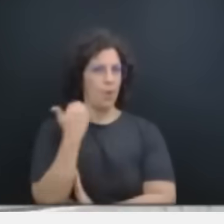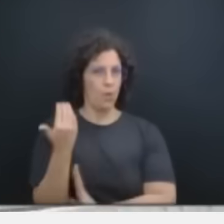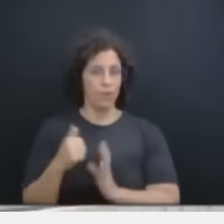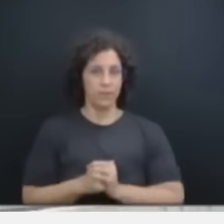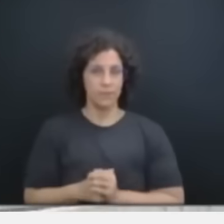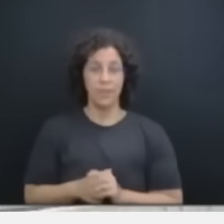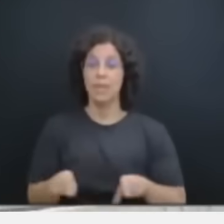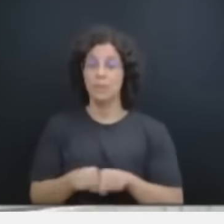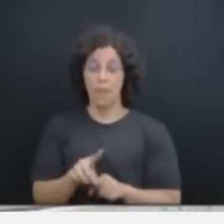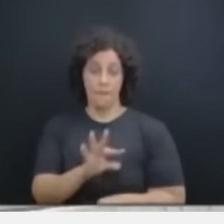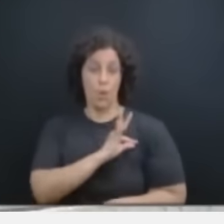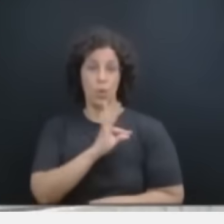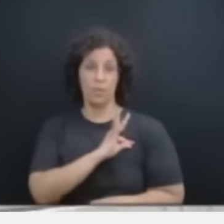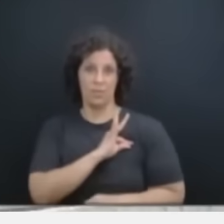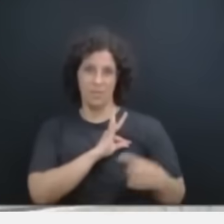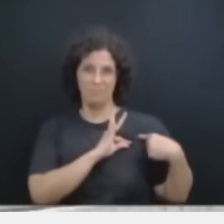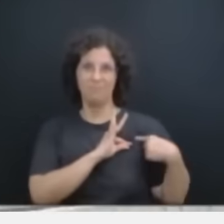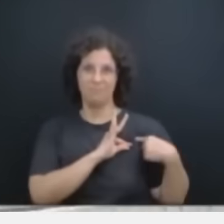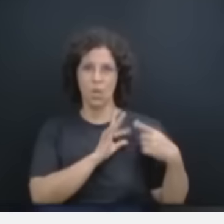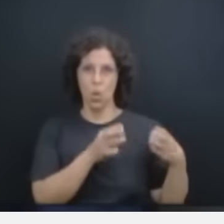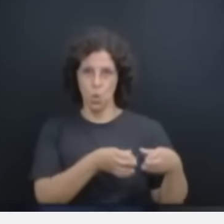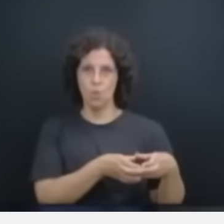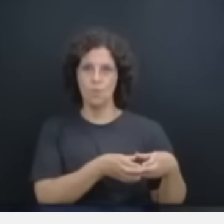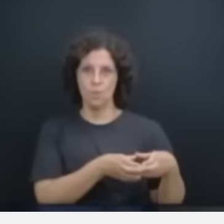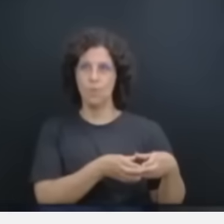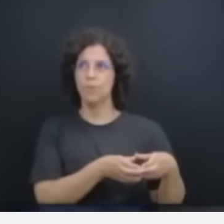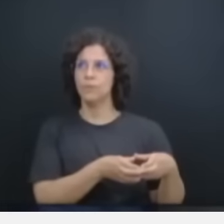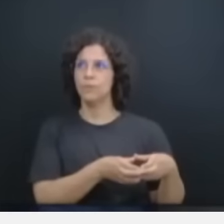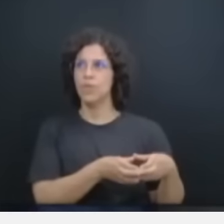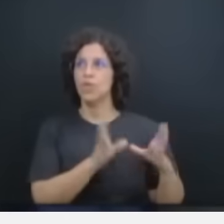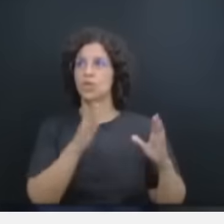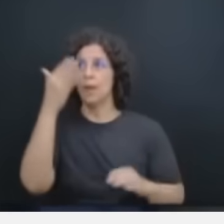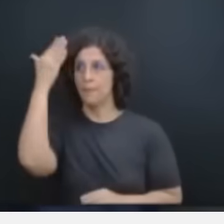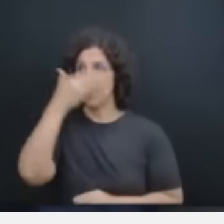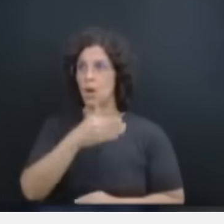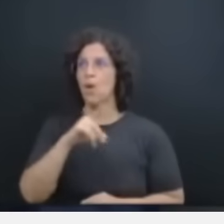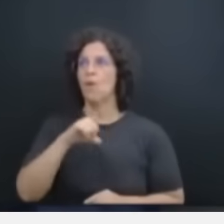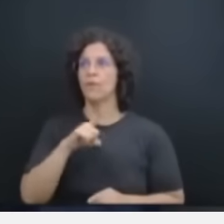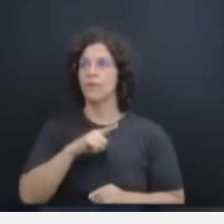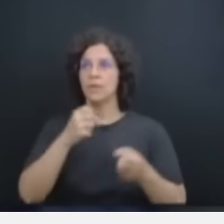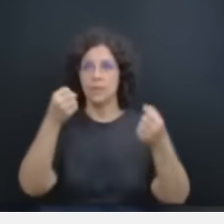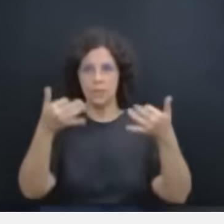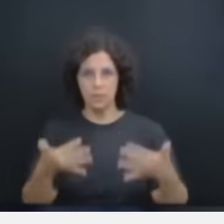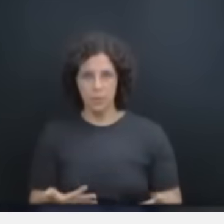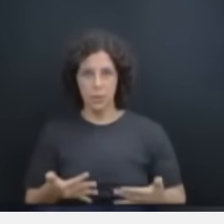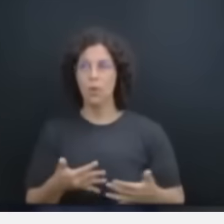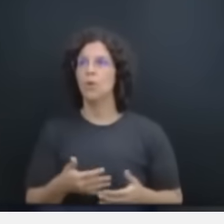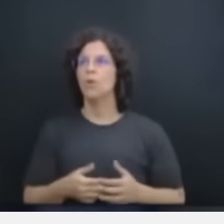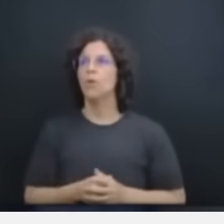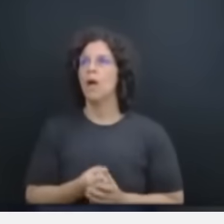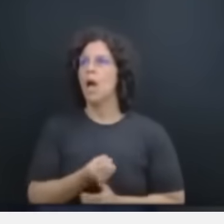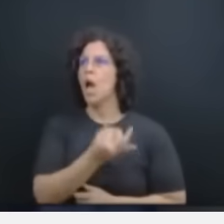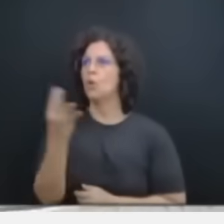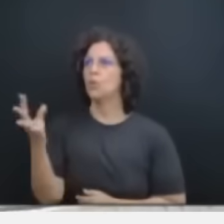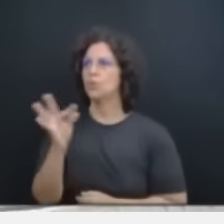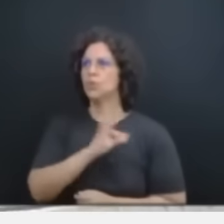esses policiais e isso Ficou comprovado pela palavra dos próprios